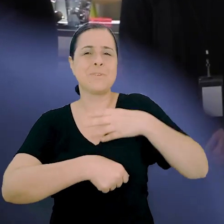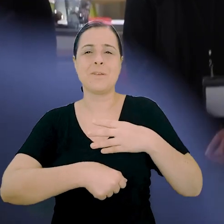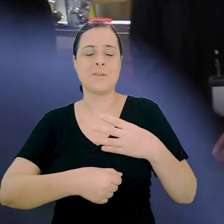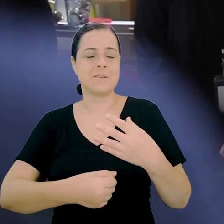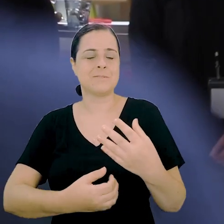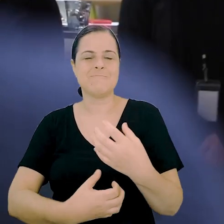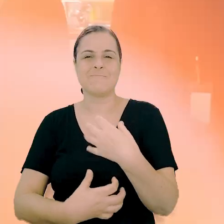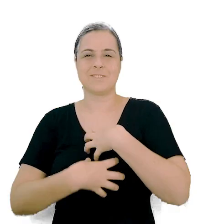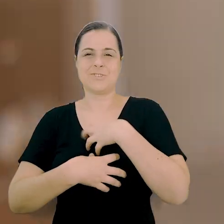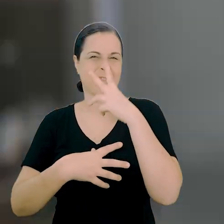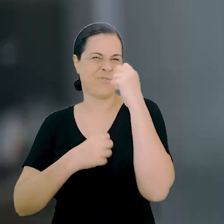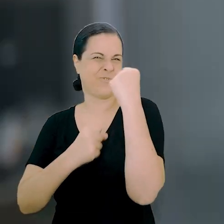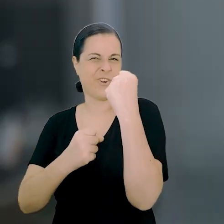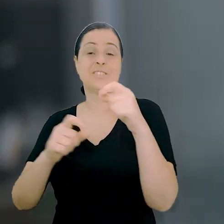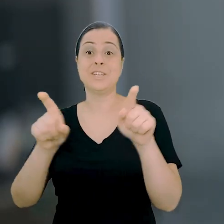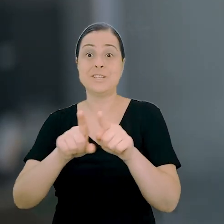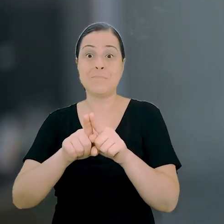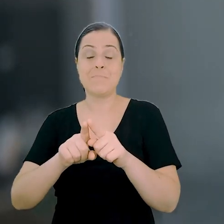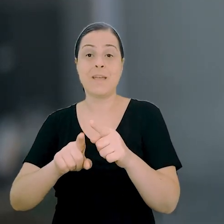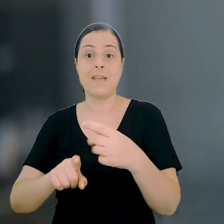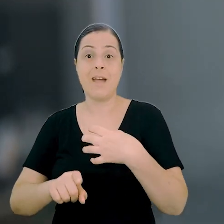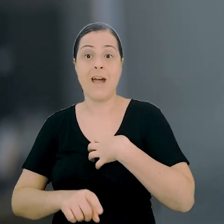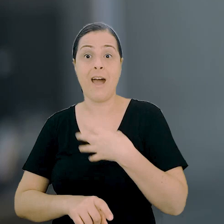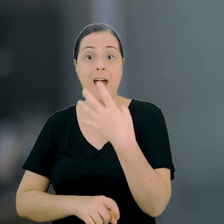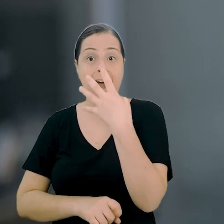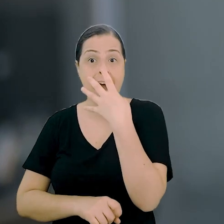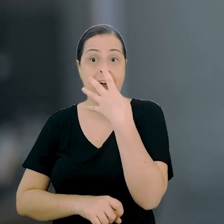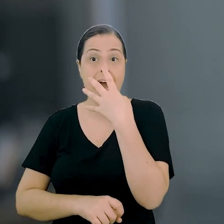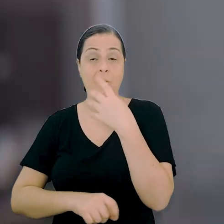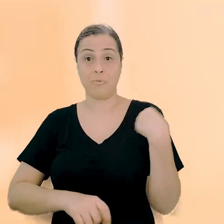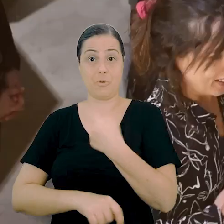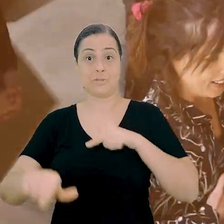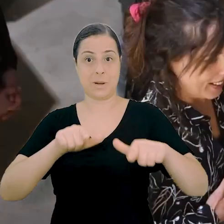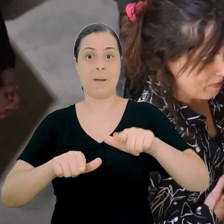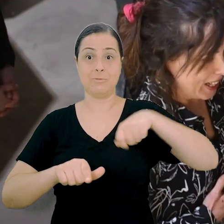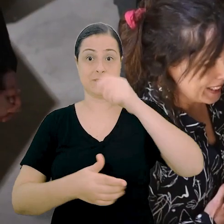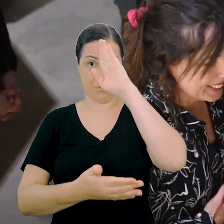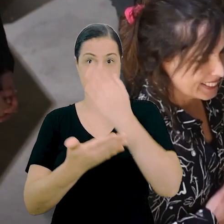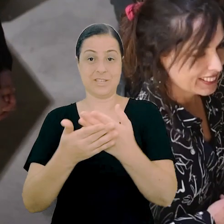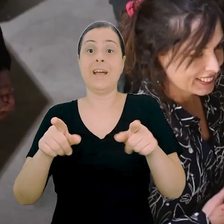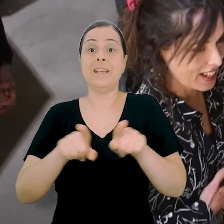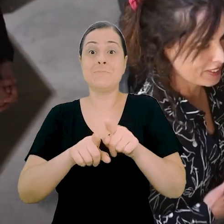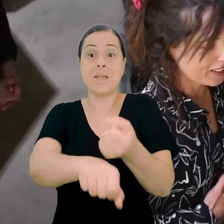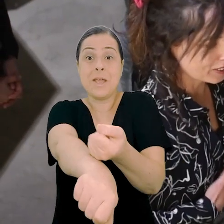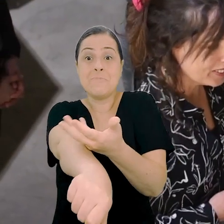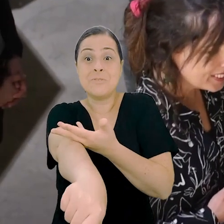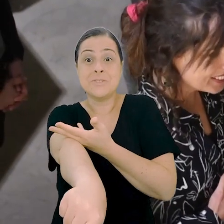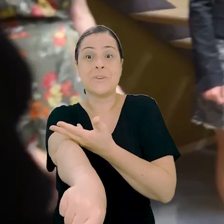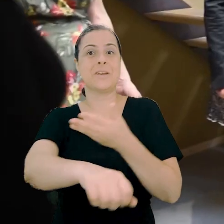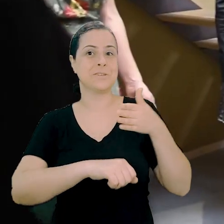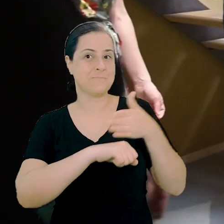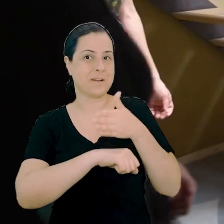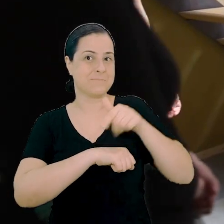fortalecer e inspirar também. Eu acho que muito do nosso trabalho é acreditar. E é muito emocionante poder participar